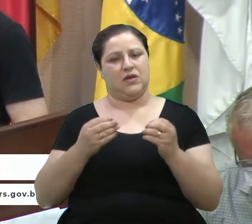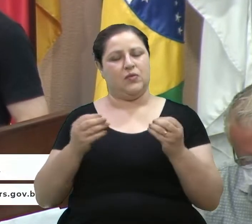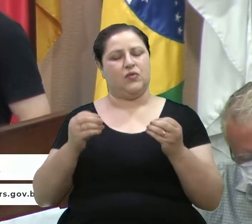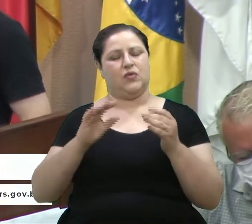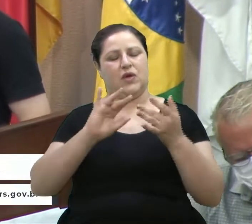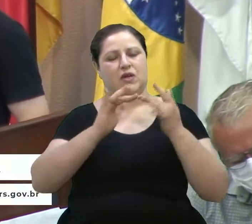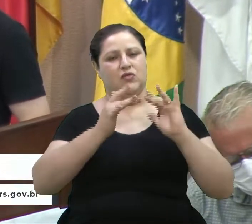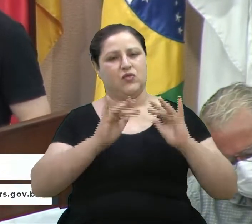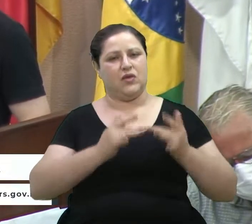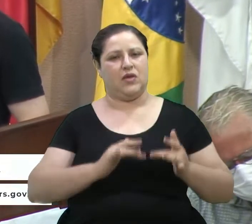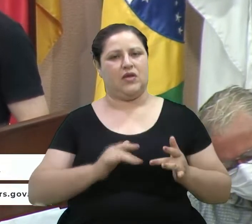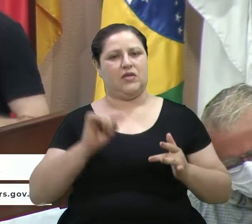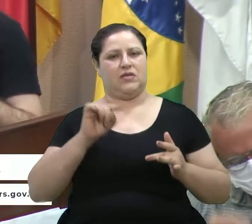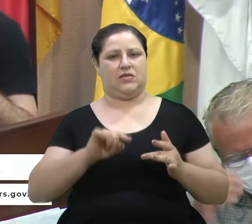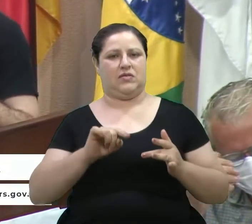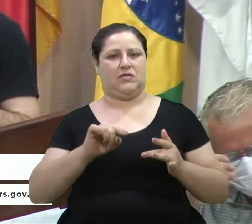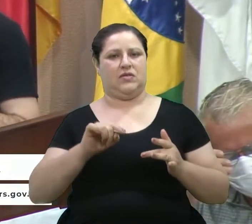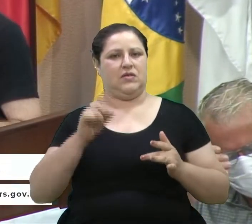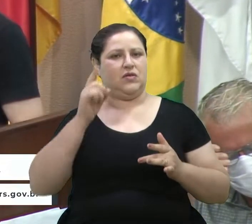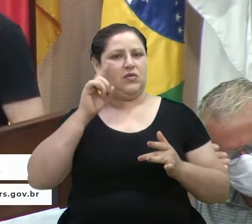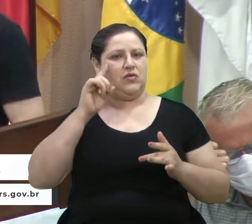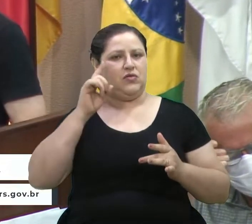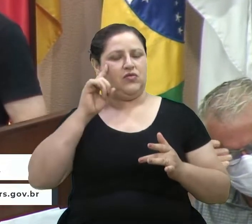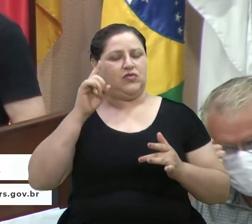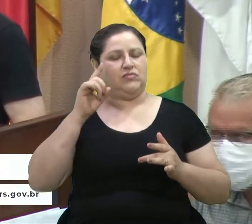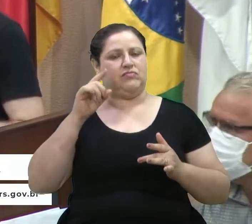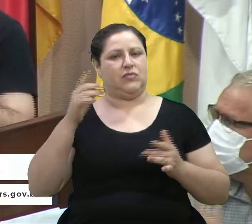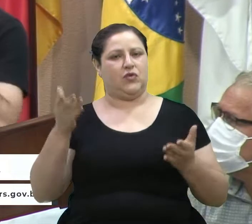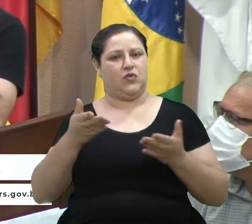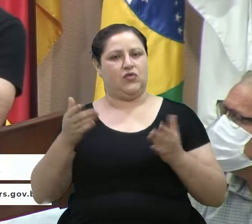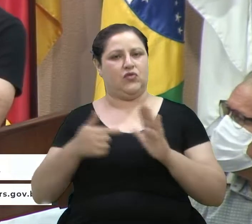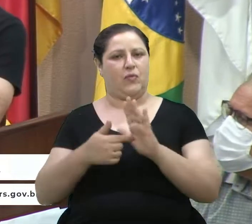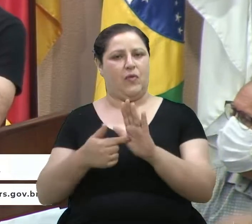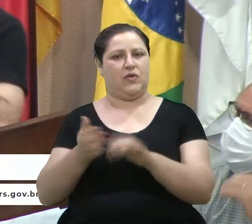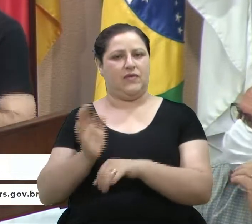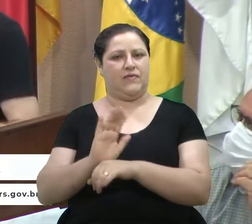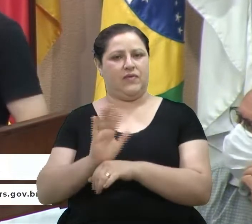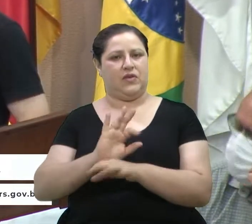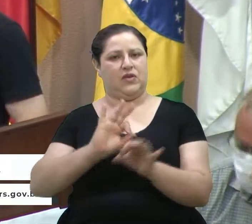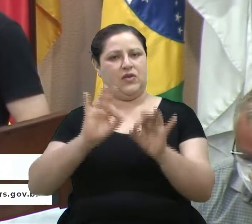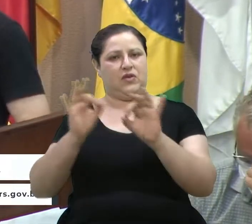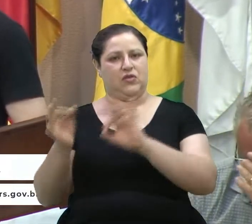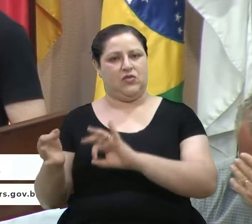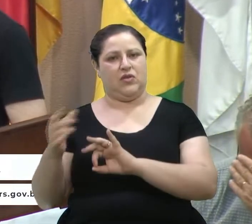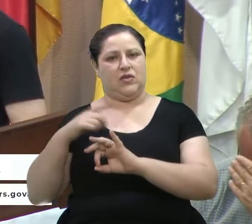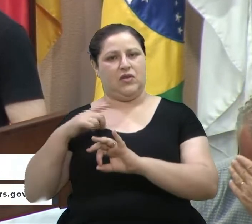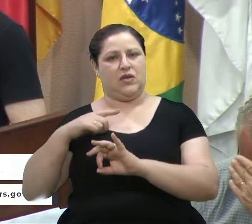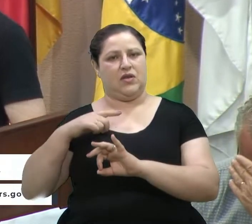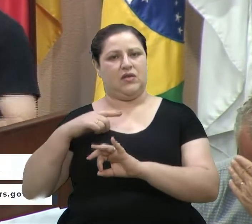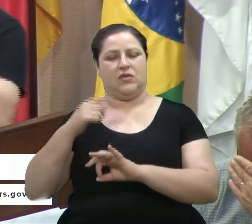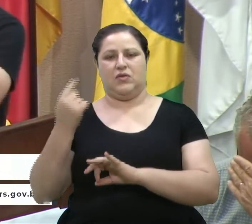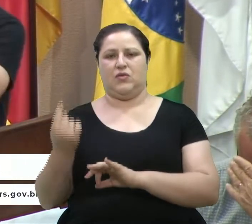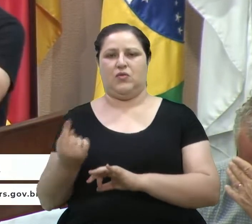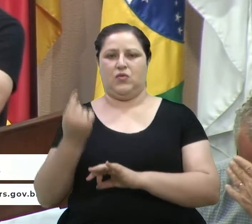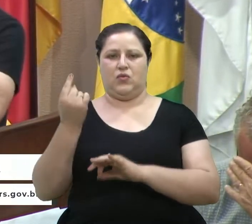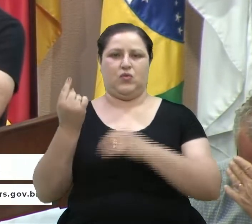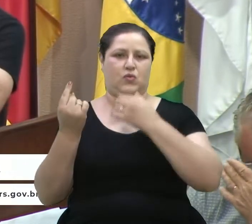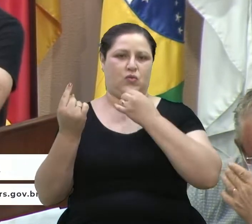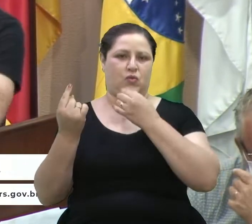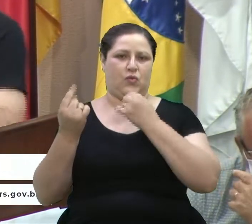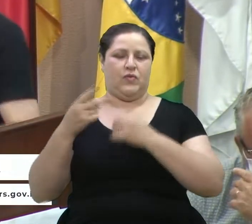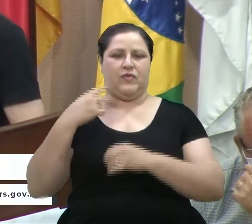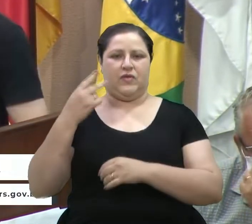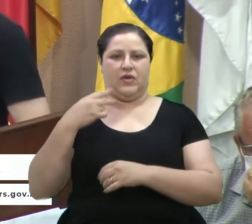vendo isso diariamente. Eu até hoje trouxe o vídeo para passar, tá? E foi liderado aí por um vereador do PT,